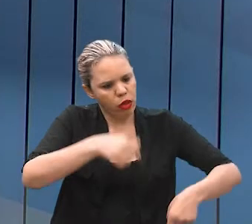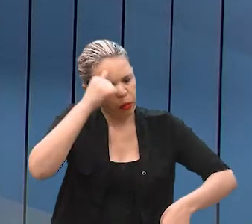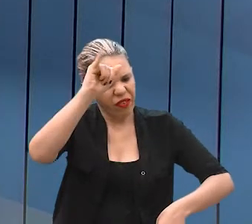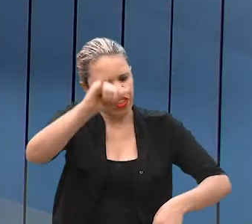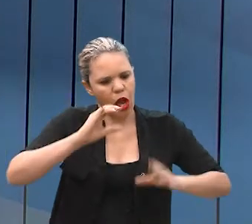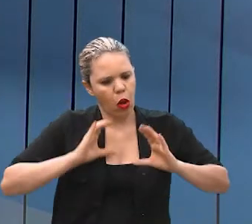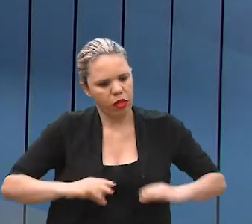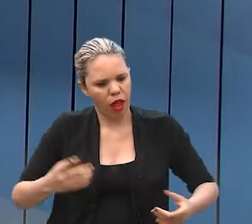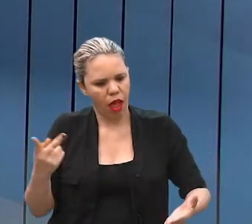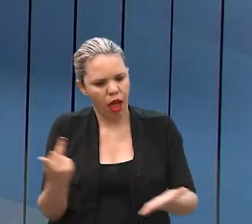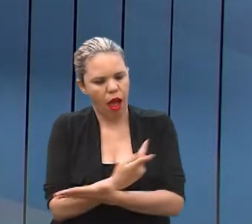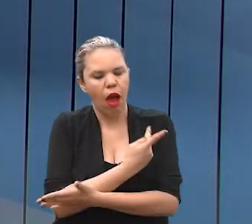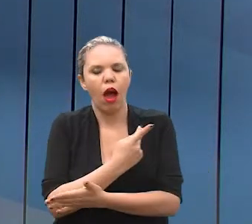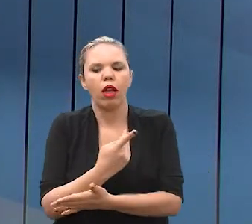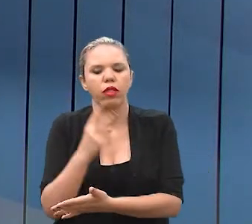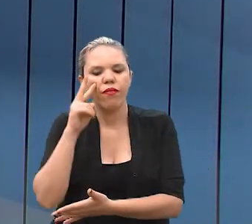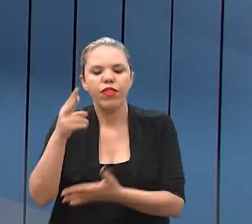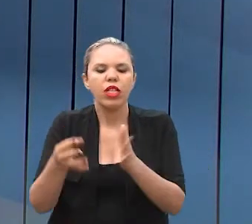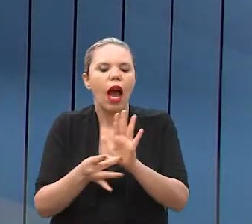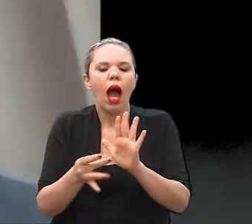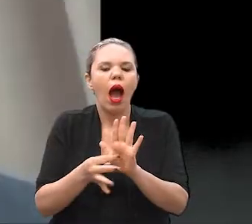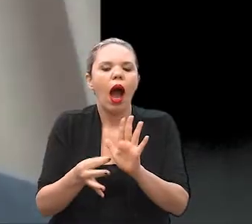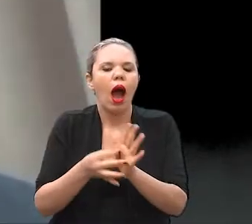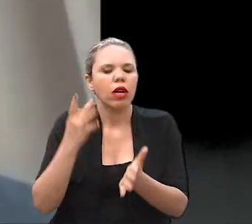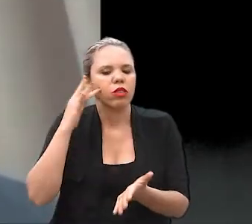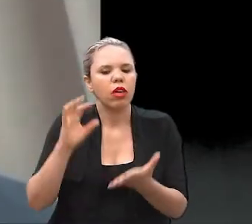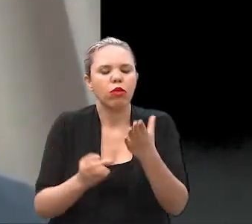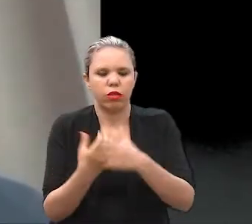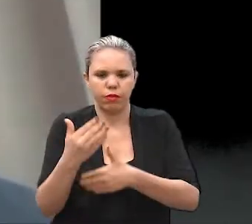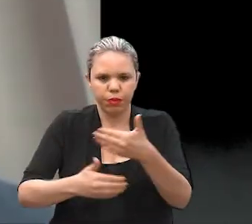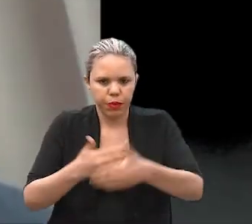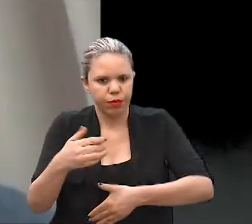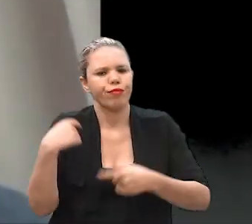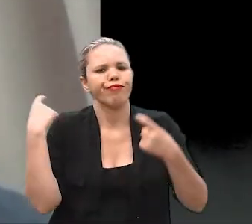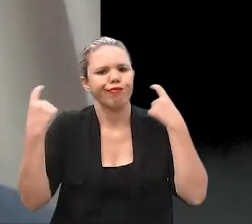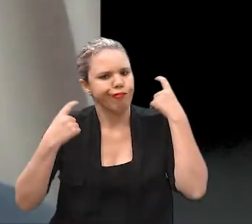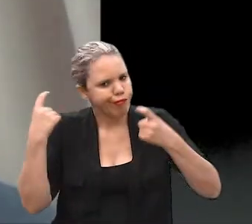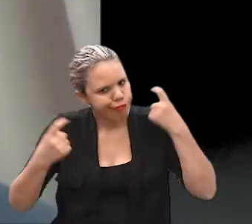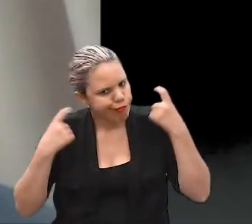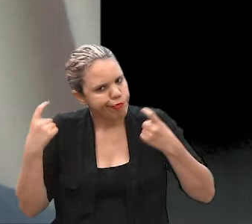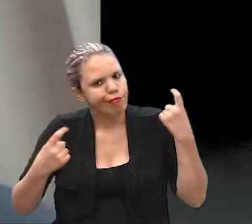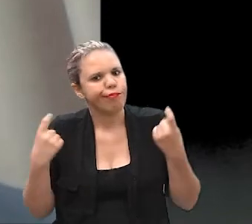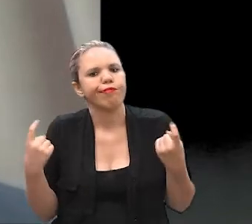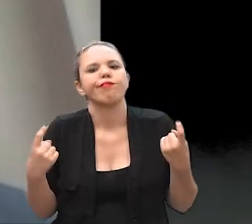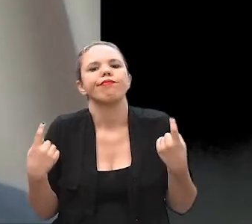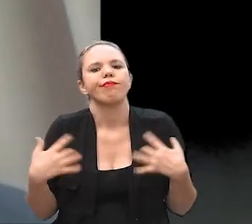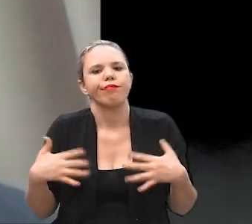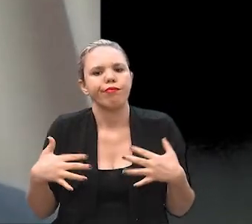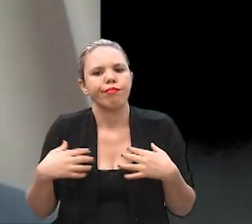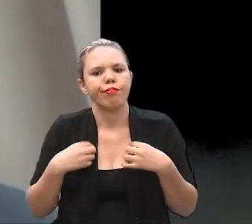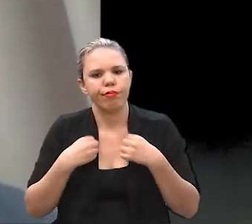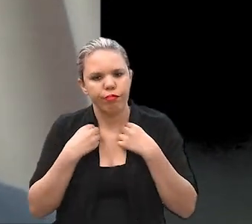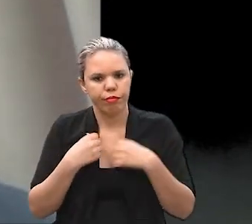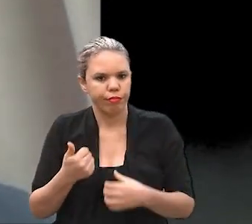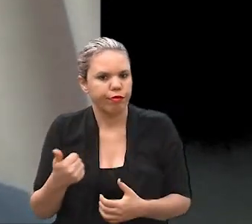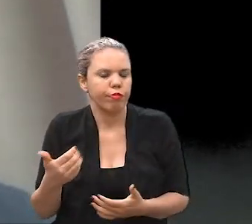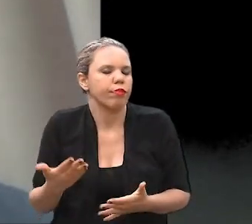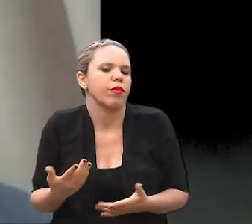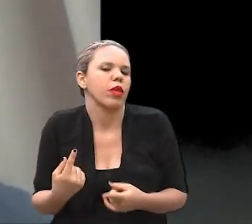tem acontecido? Olha, isso tem nos preocupado muito.